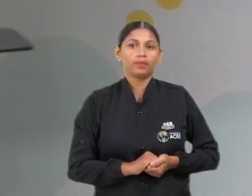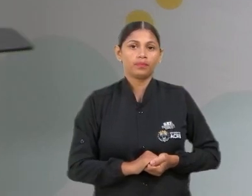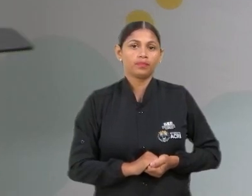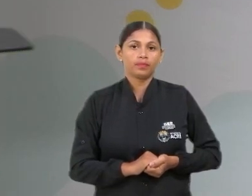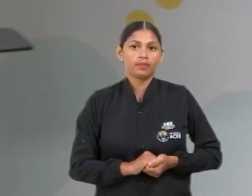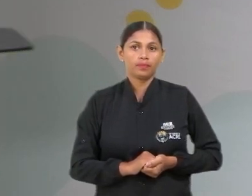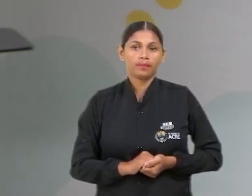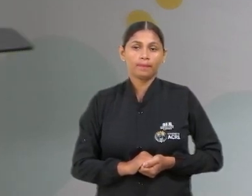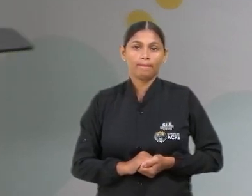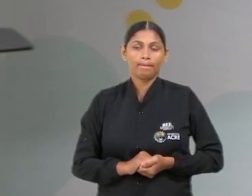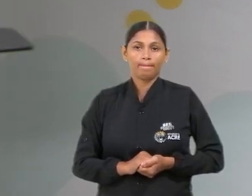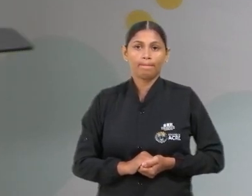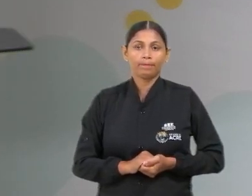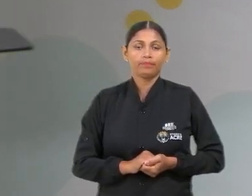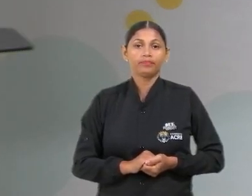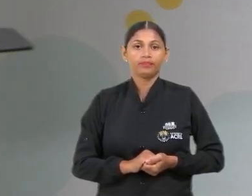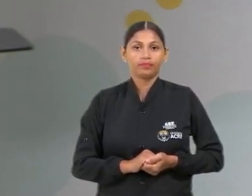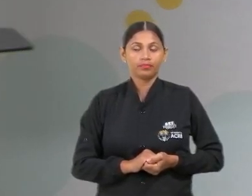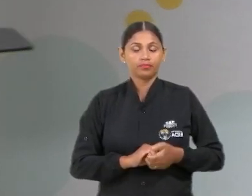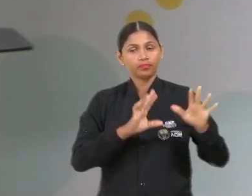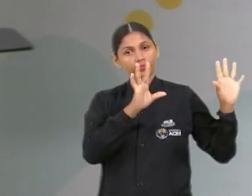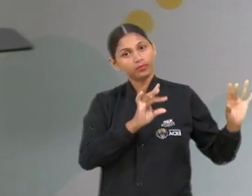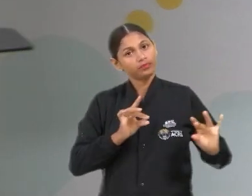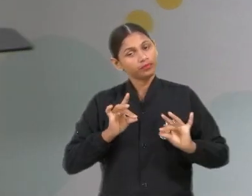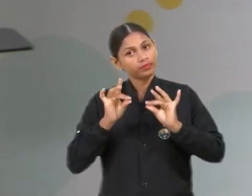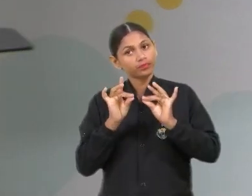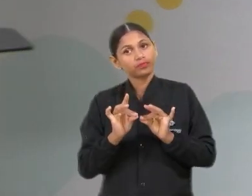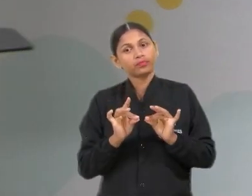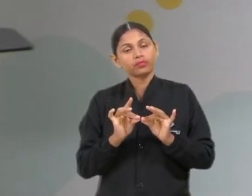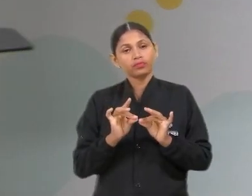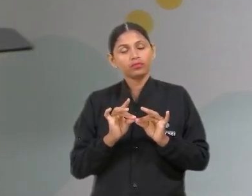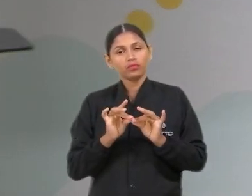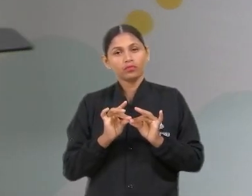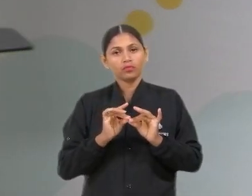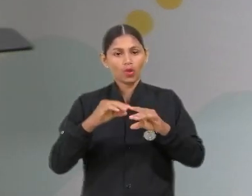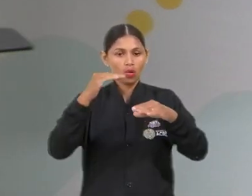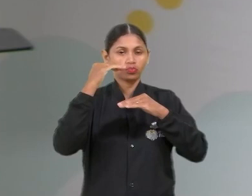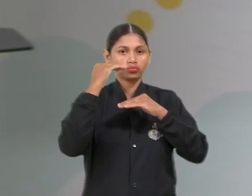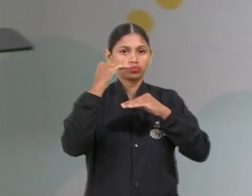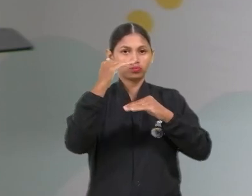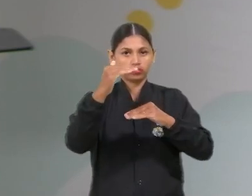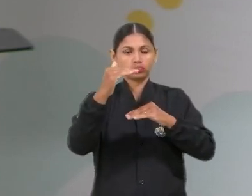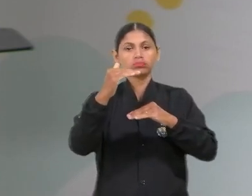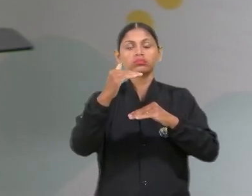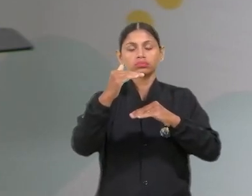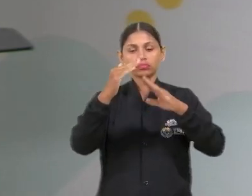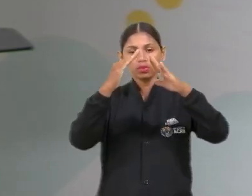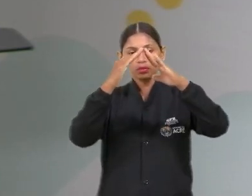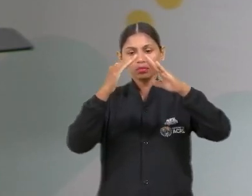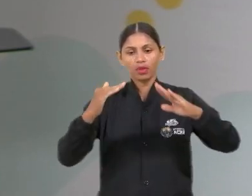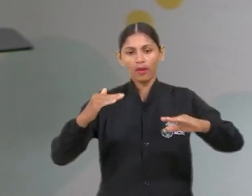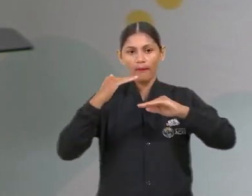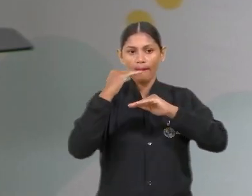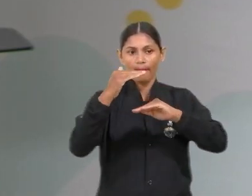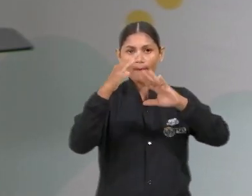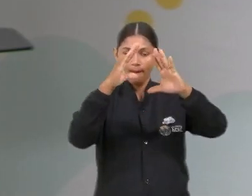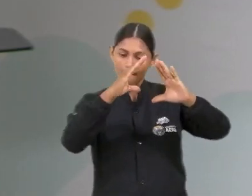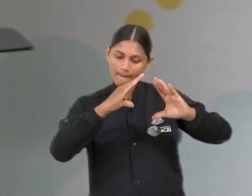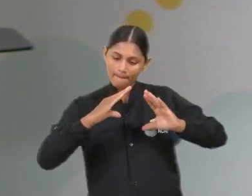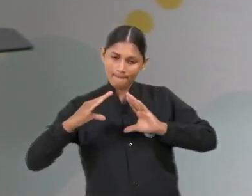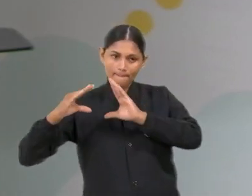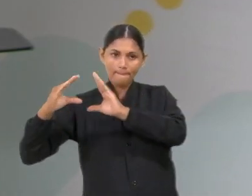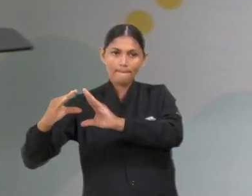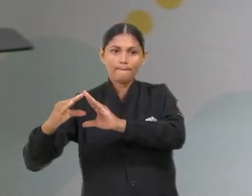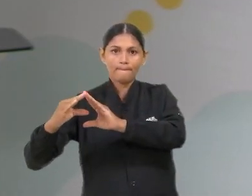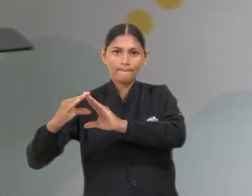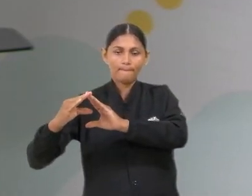Nesse probleminha, a gente vai trazer aqui uma abordagem do tronco de uma pirâmide, tá bom? É importante você entender o seguinte. Quando você imagina a